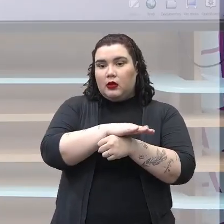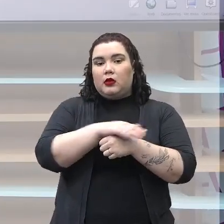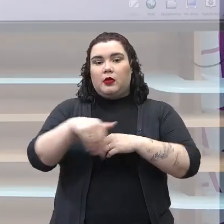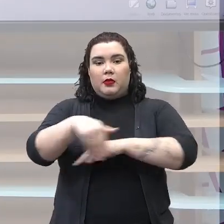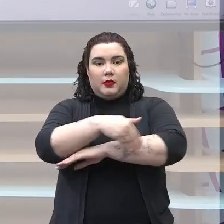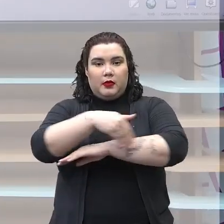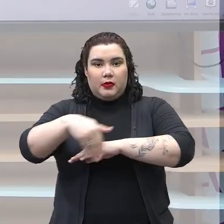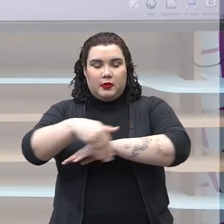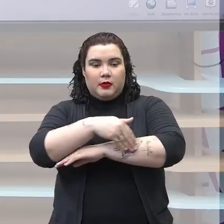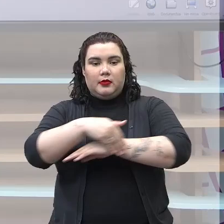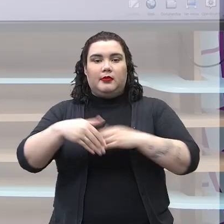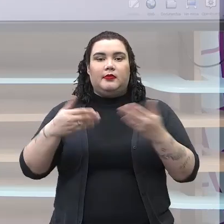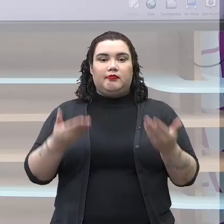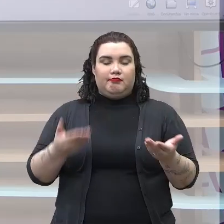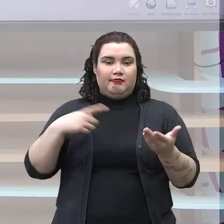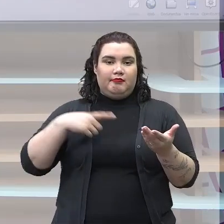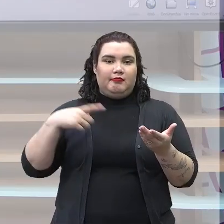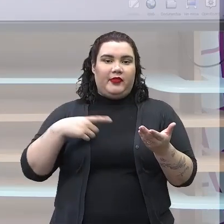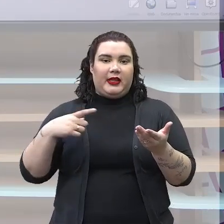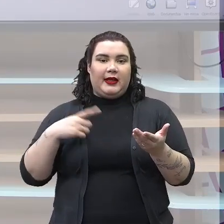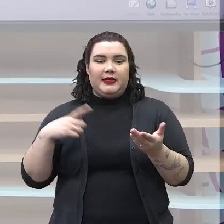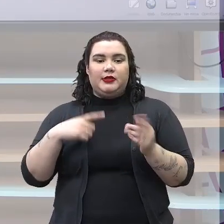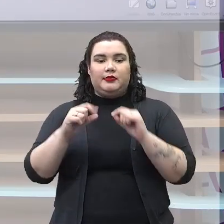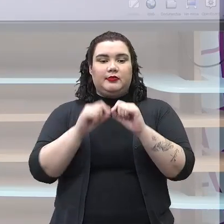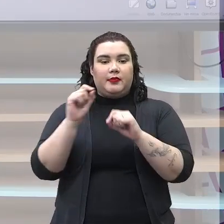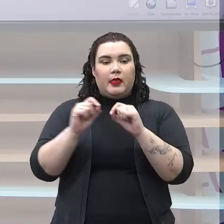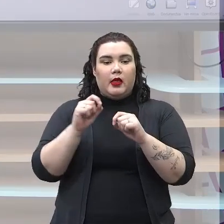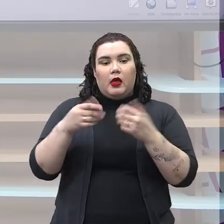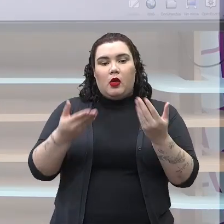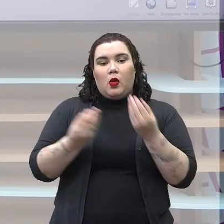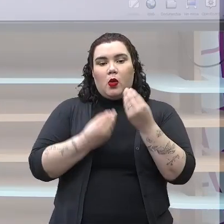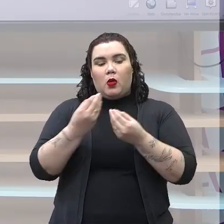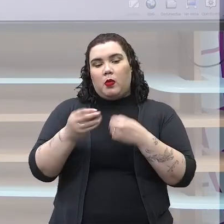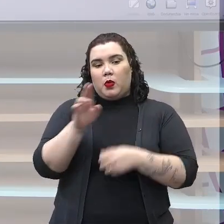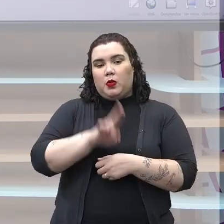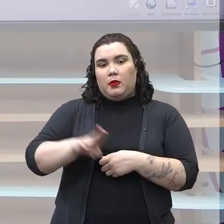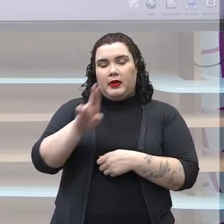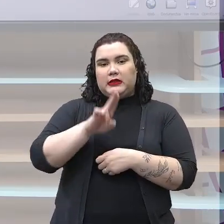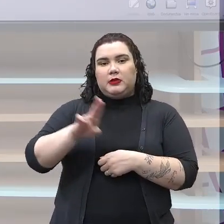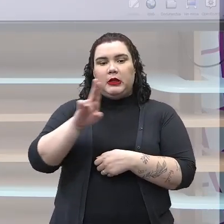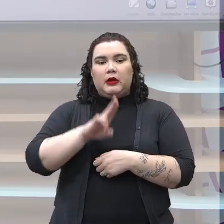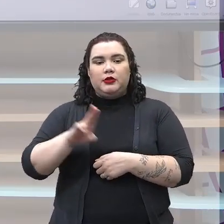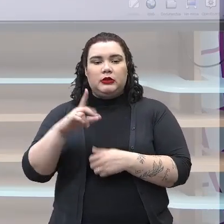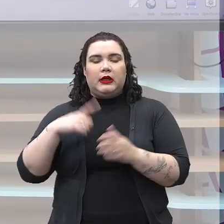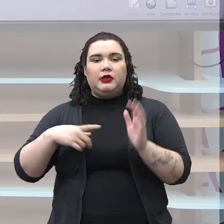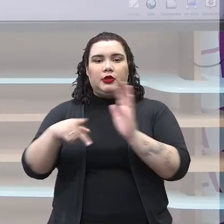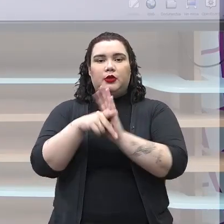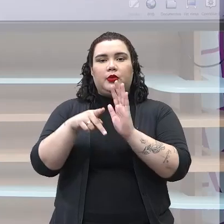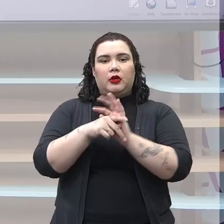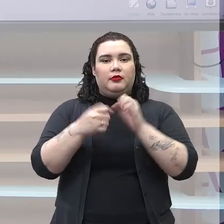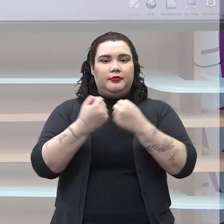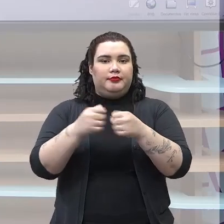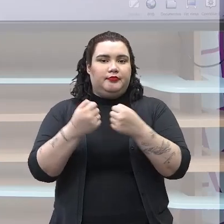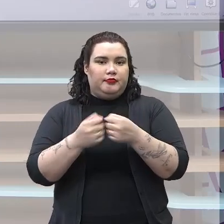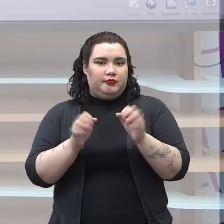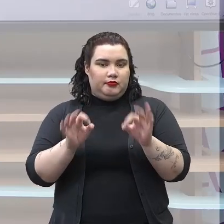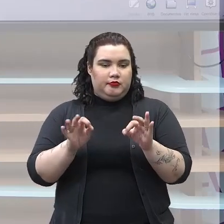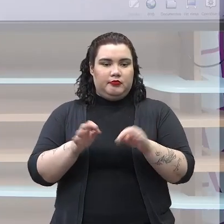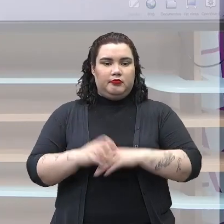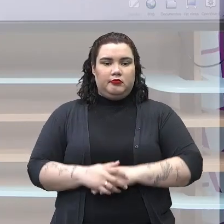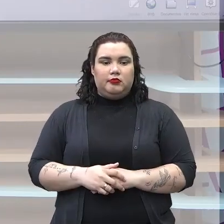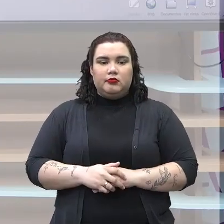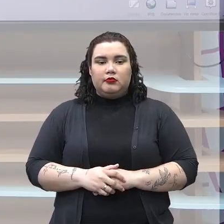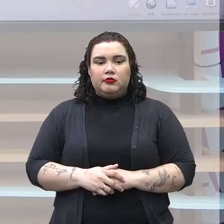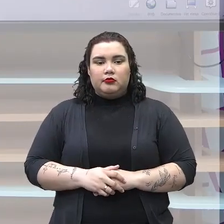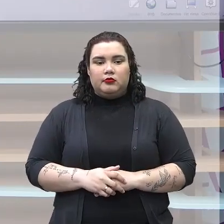e prejudica tanto quem está dirigindo sozinho, né, quanto quem está usando o transporte público, né? Então tem essas